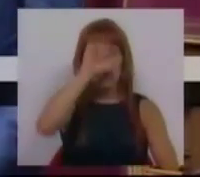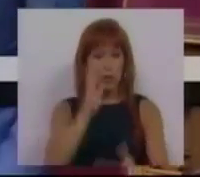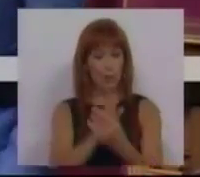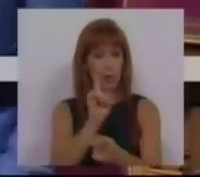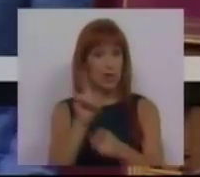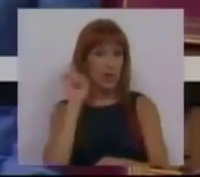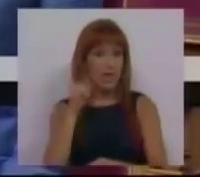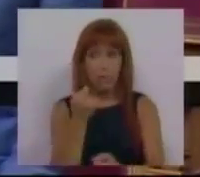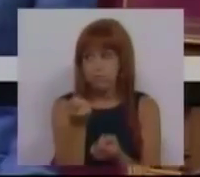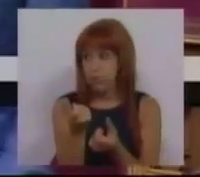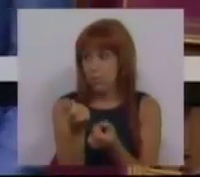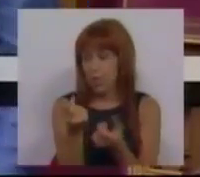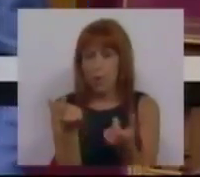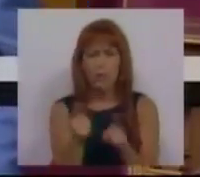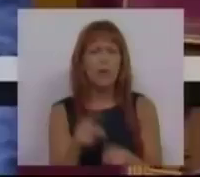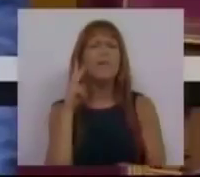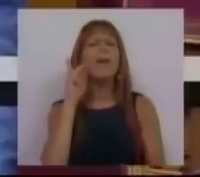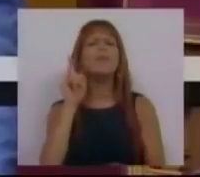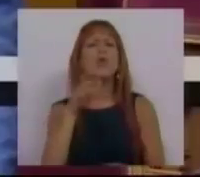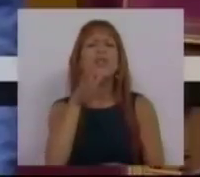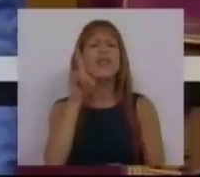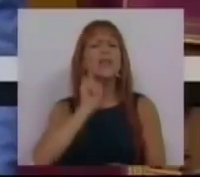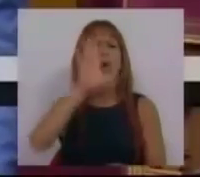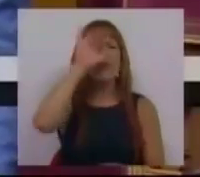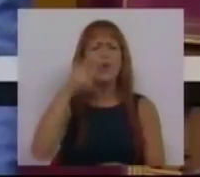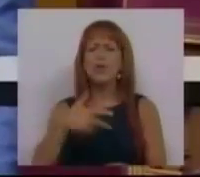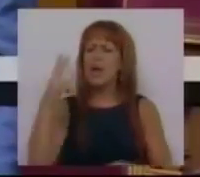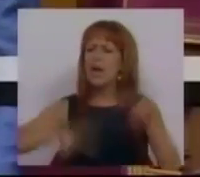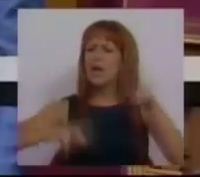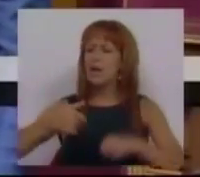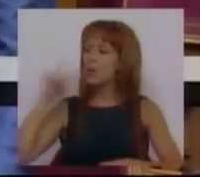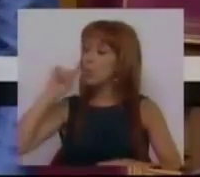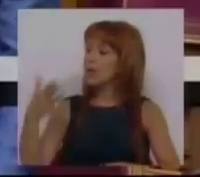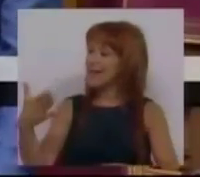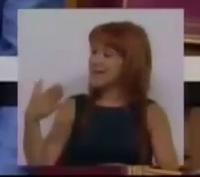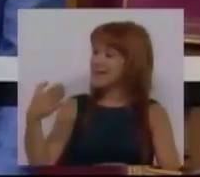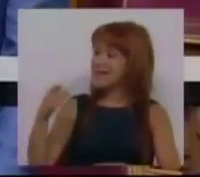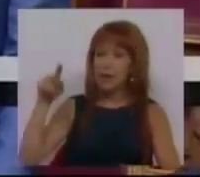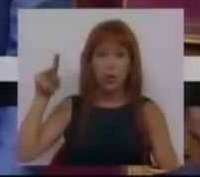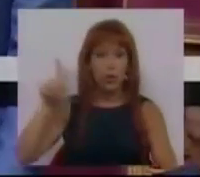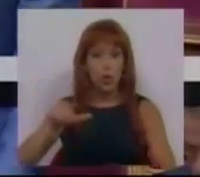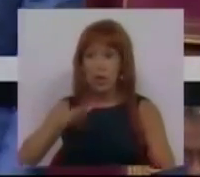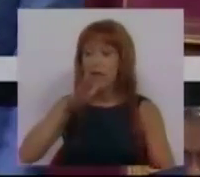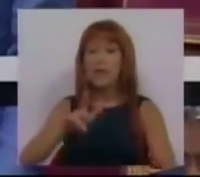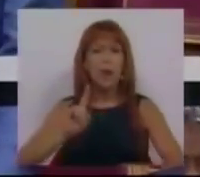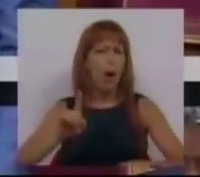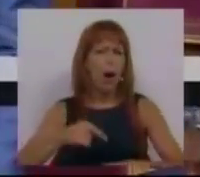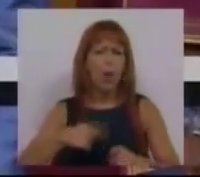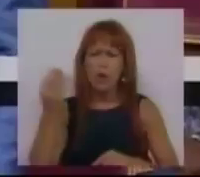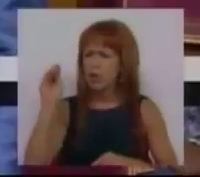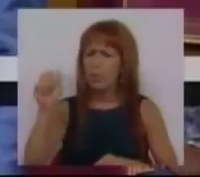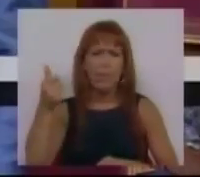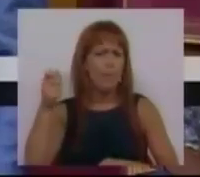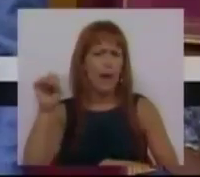processo, vale muito pouco. Vejamos o que é que dizia a Sra. Ministra das Finanças no dia 17 de julho. Dizia que o Banco